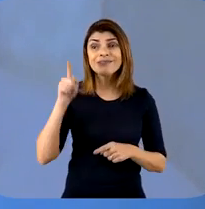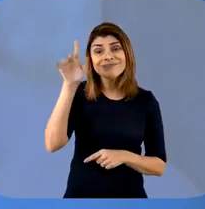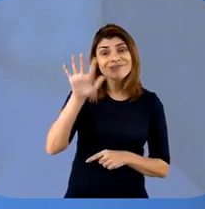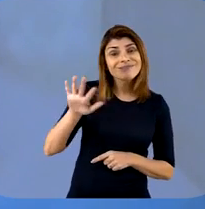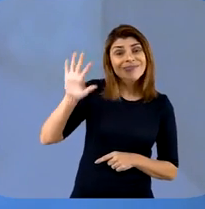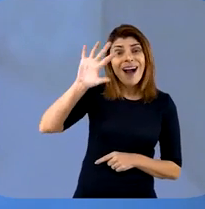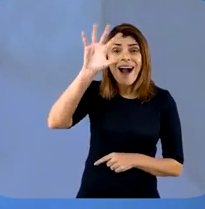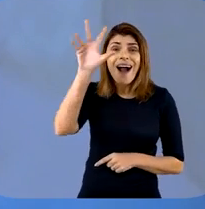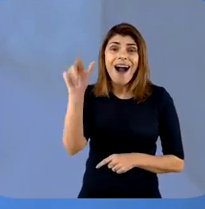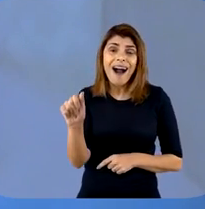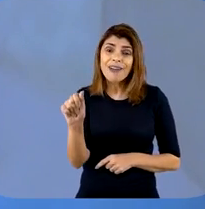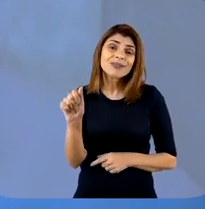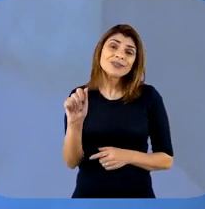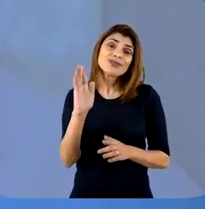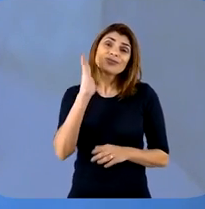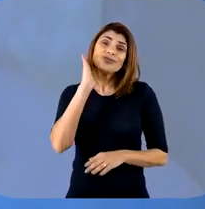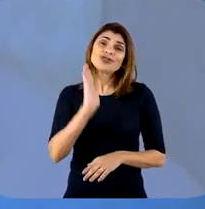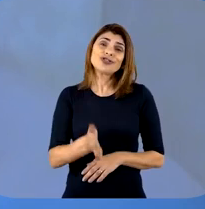ela